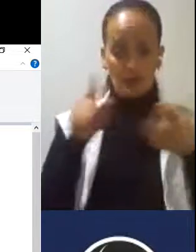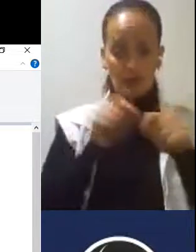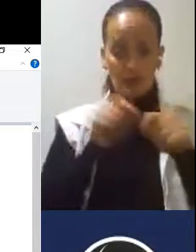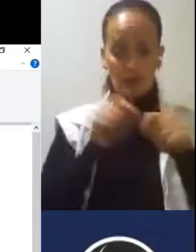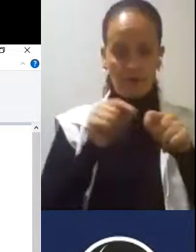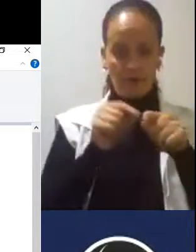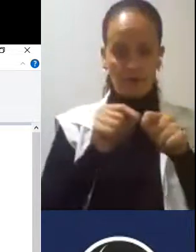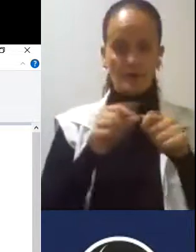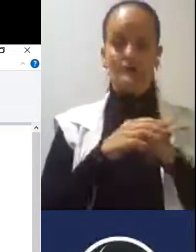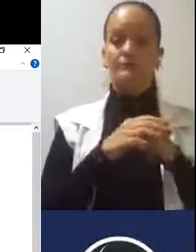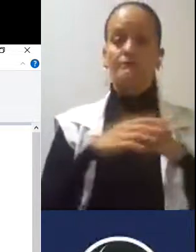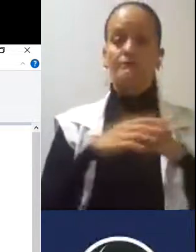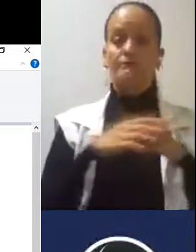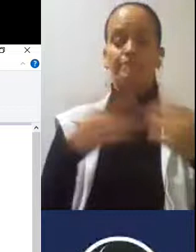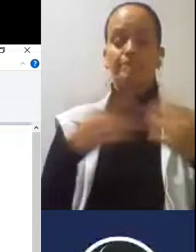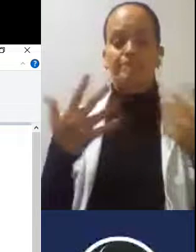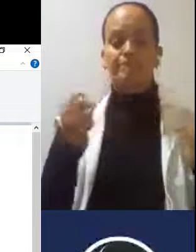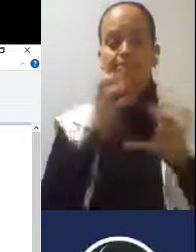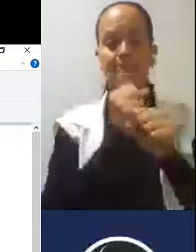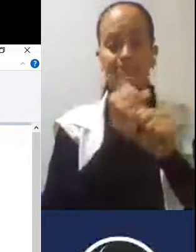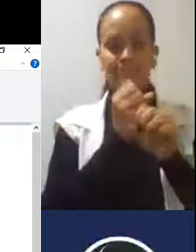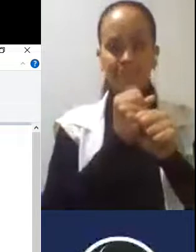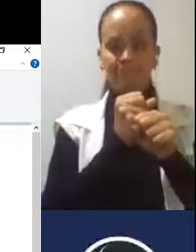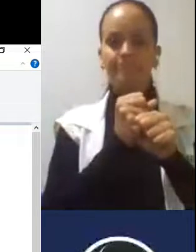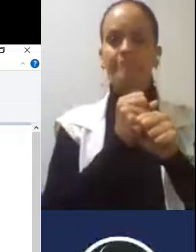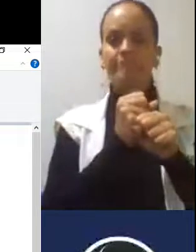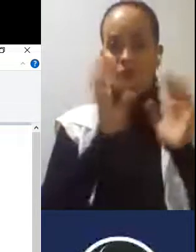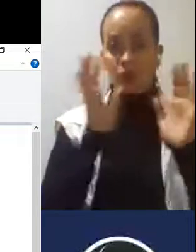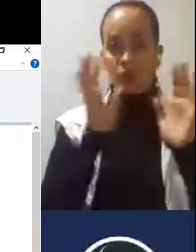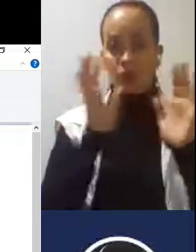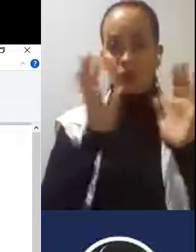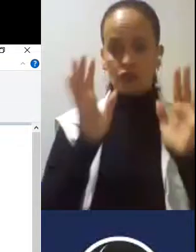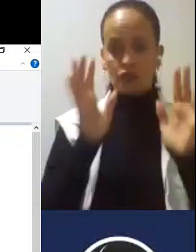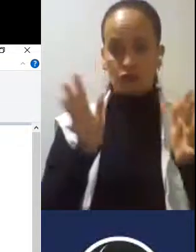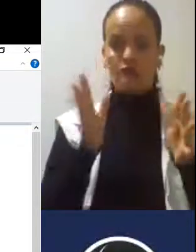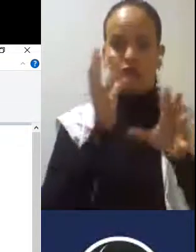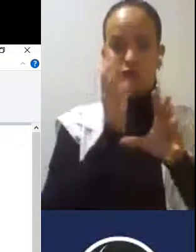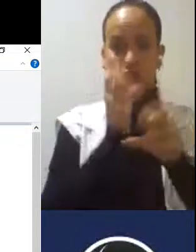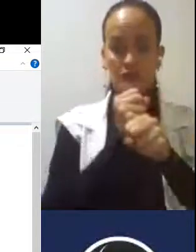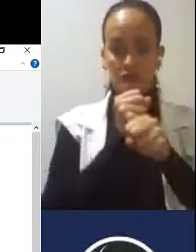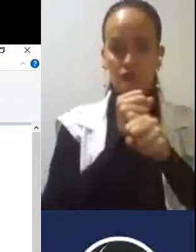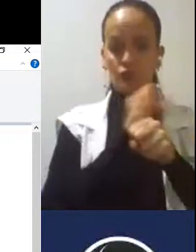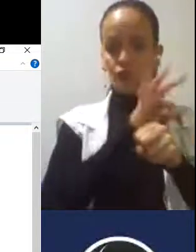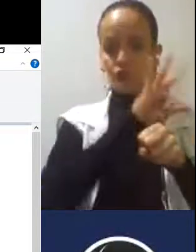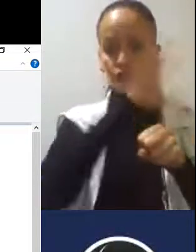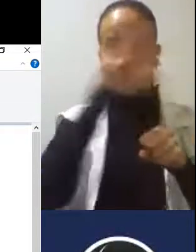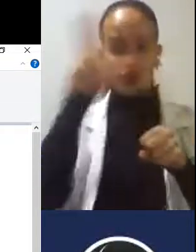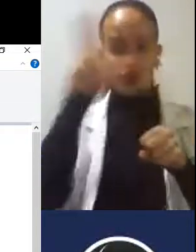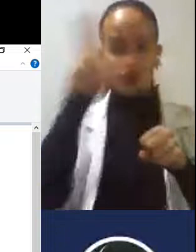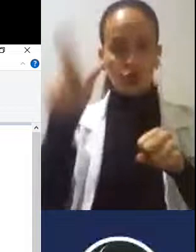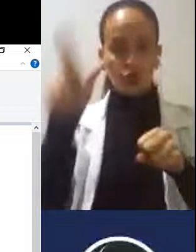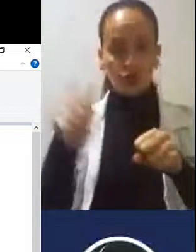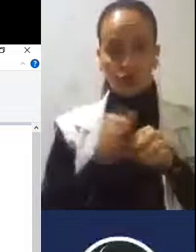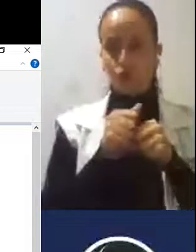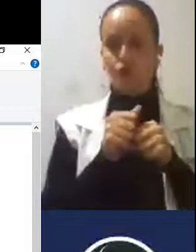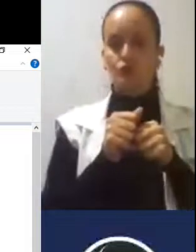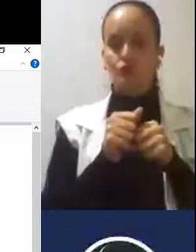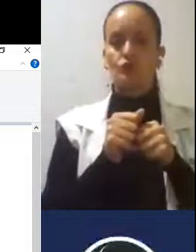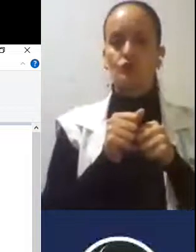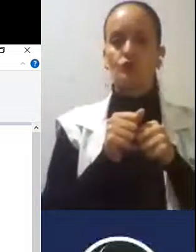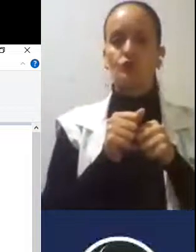calcular, a gente já calculou, na verdade, a resistência equivalente de todo esse pedaço aqui, ó. Então, vou só selecionar aqui,